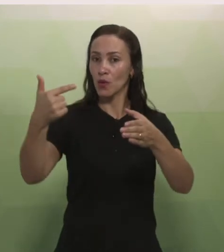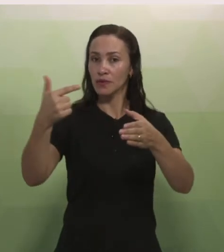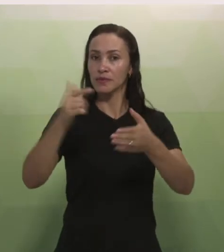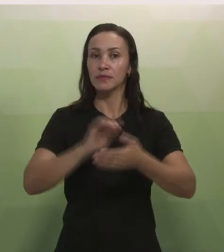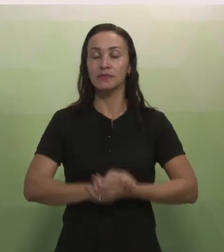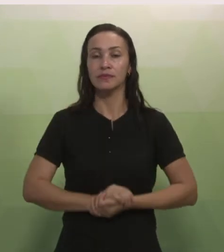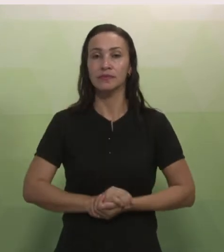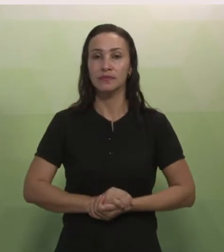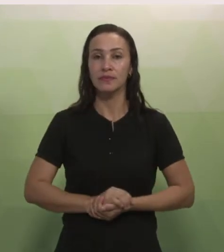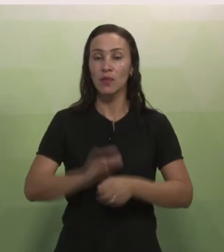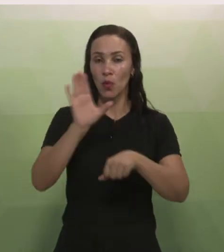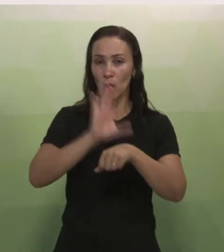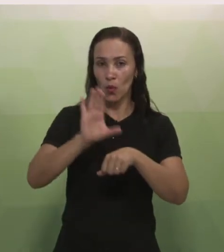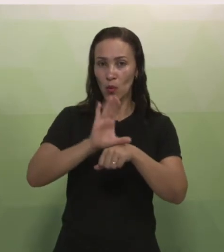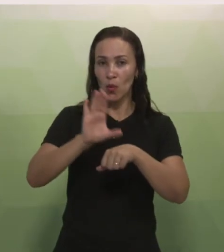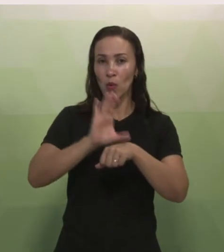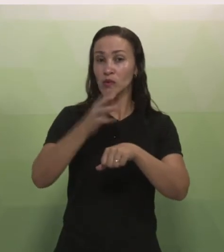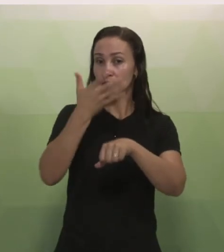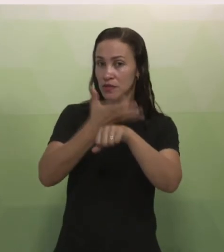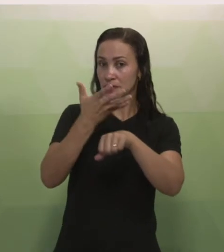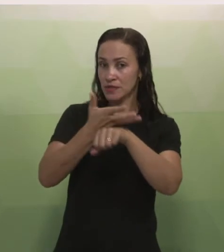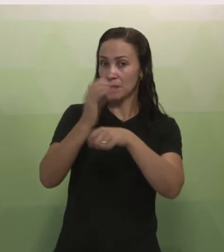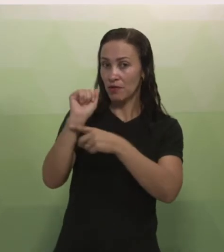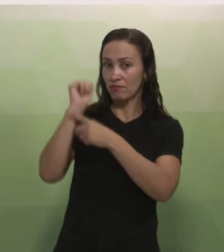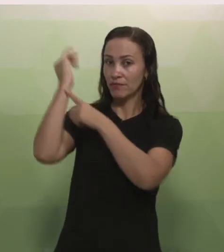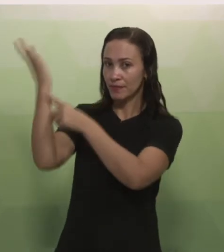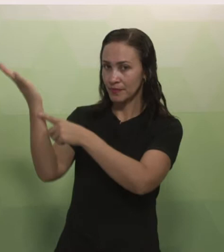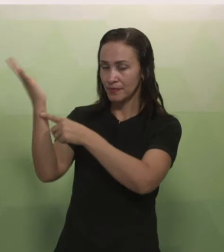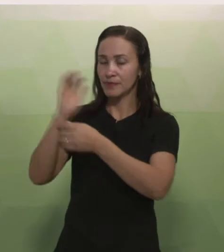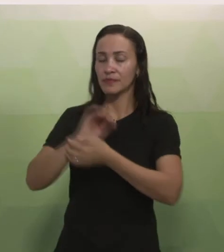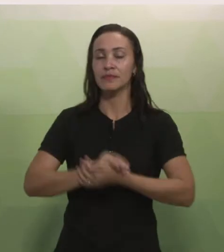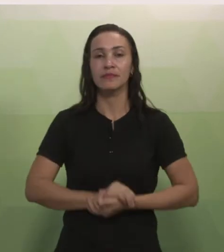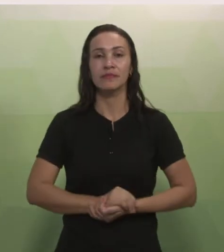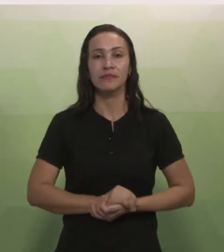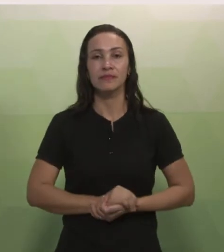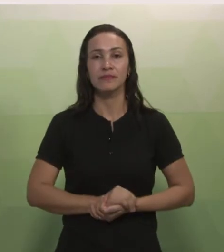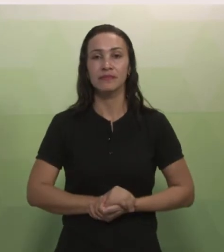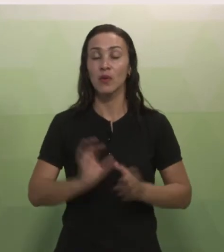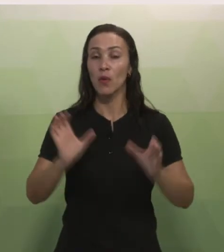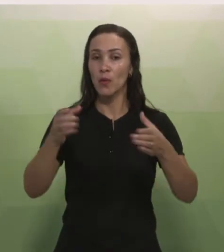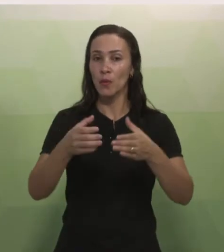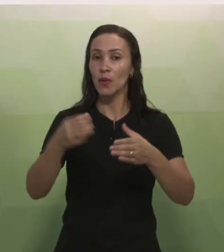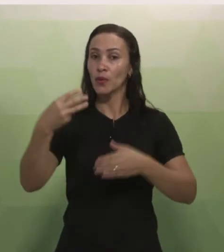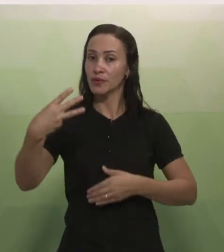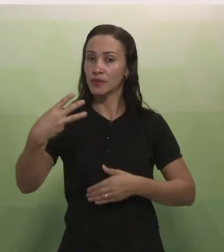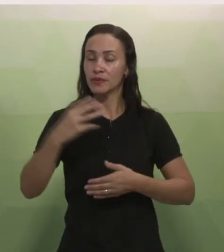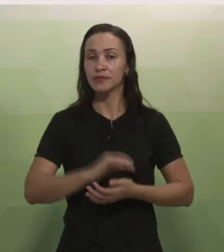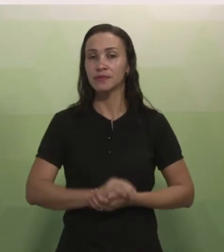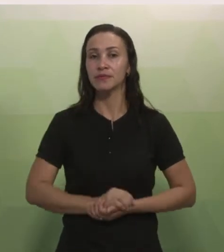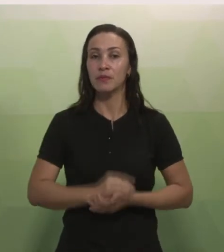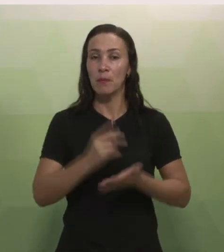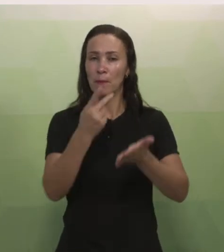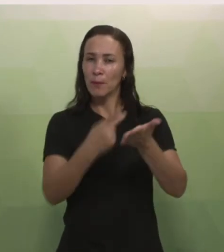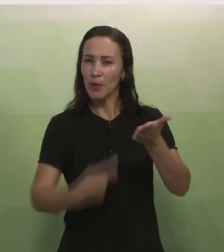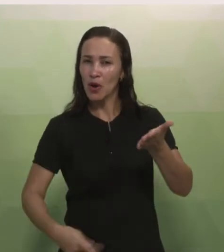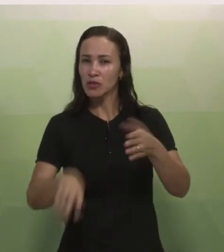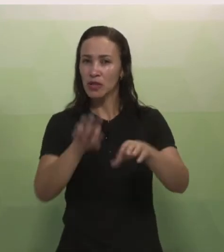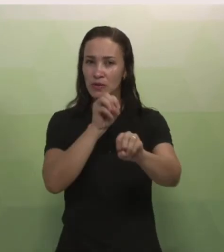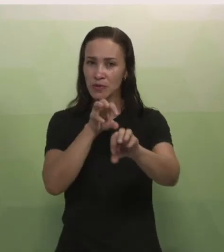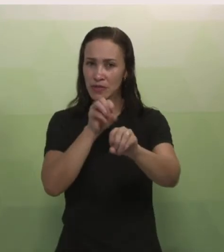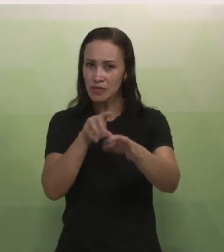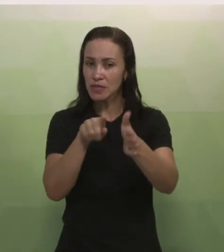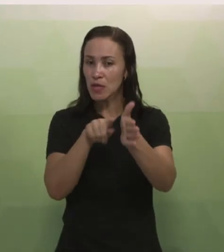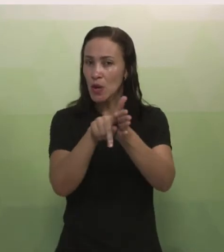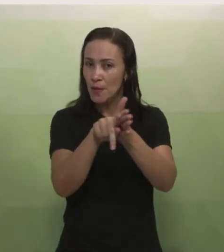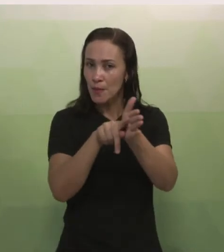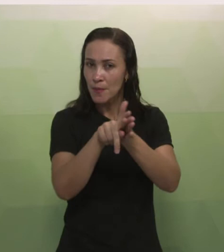é cursos e disciplinas extracurriculares. No bloco 3, nós temos projetos de ensino,